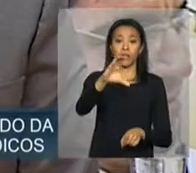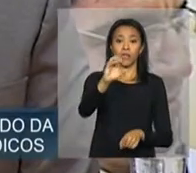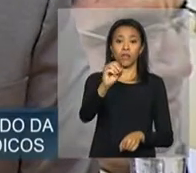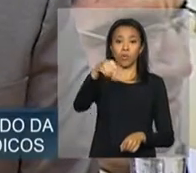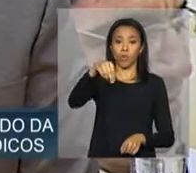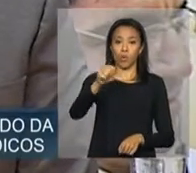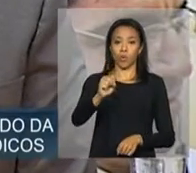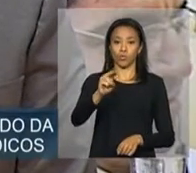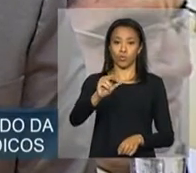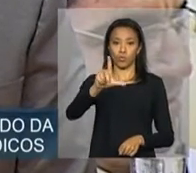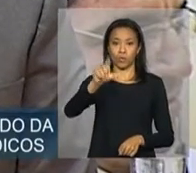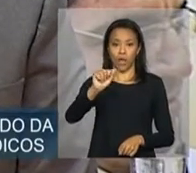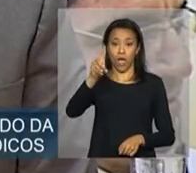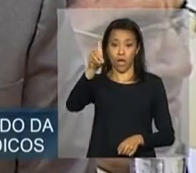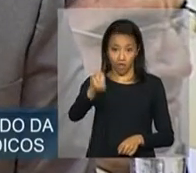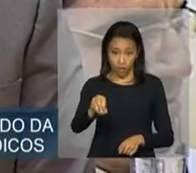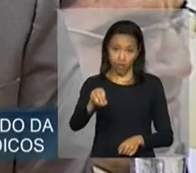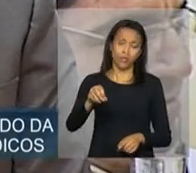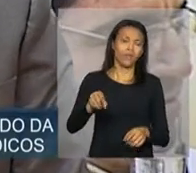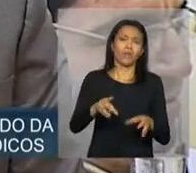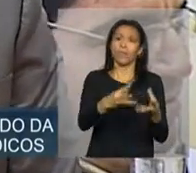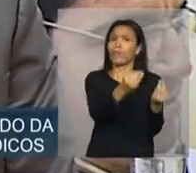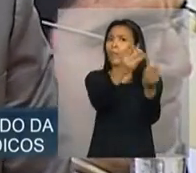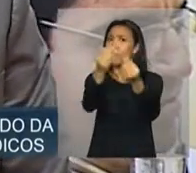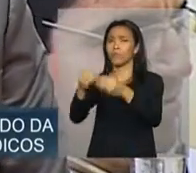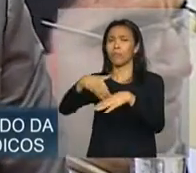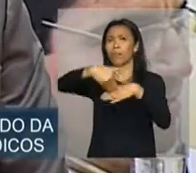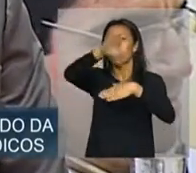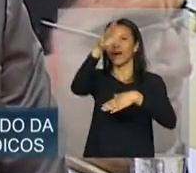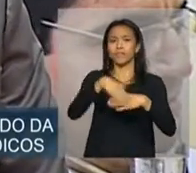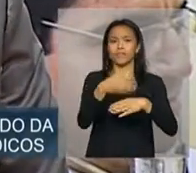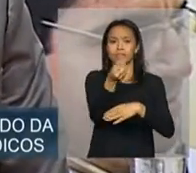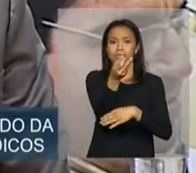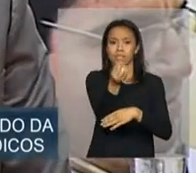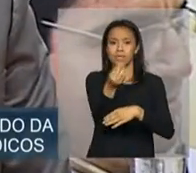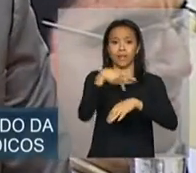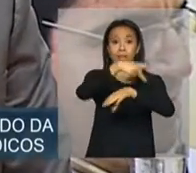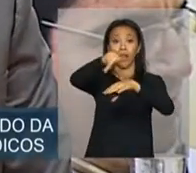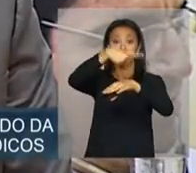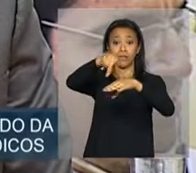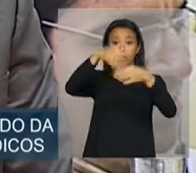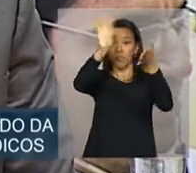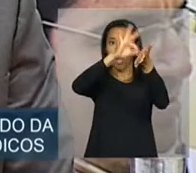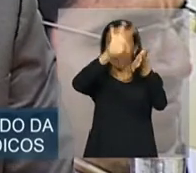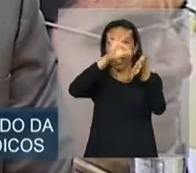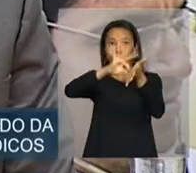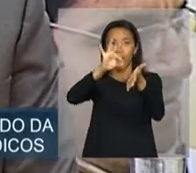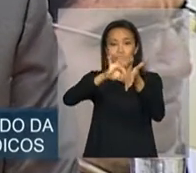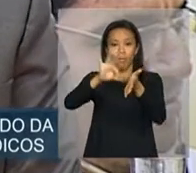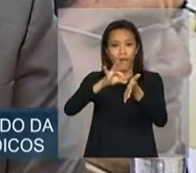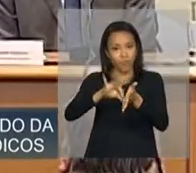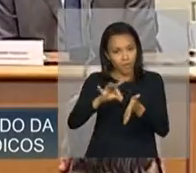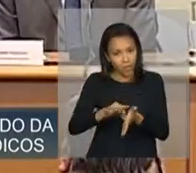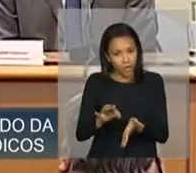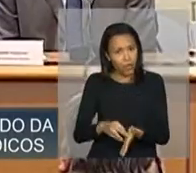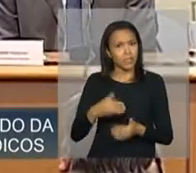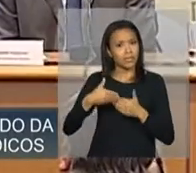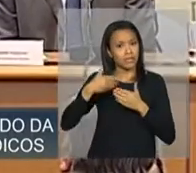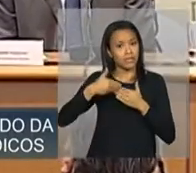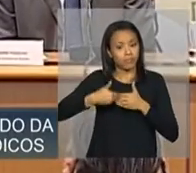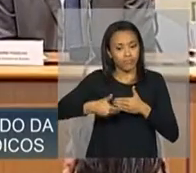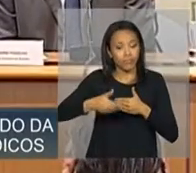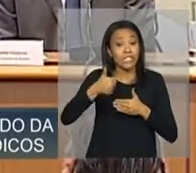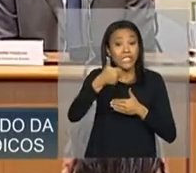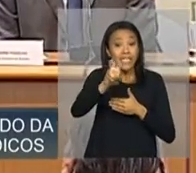início de inscrição em mais de 60 países na conclusão de homologação desse primeiros 15